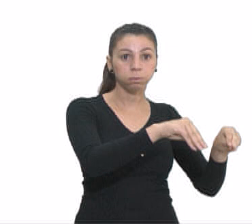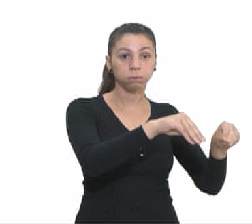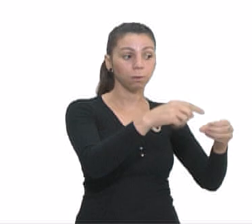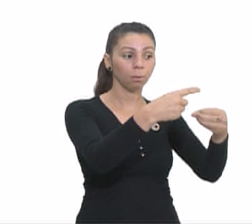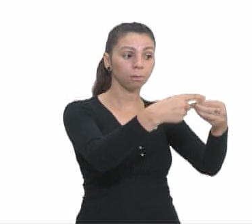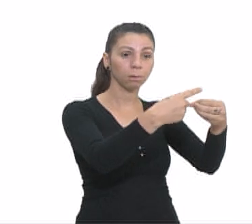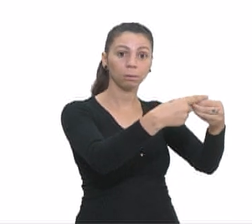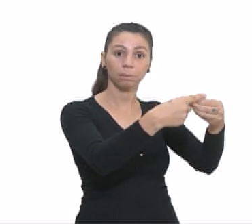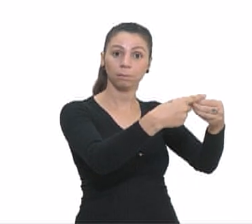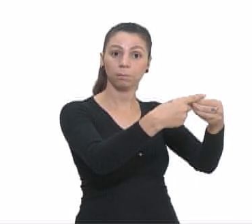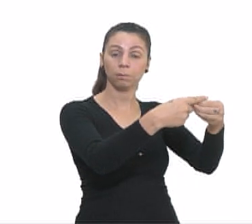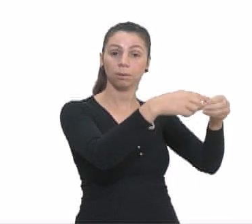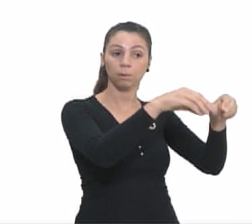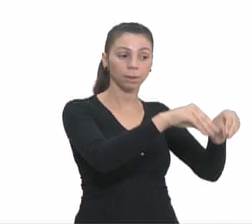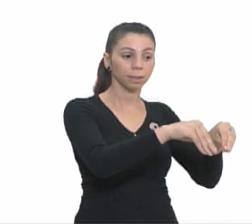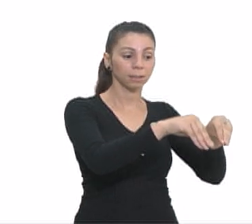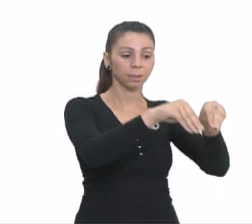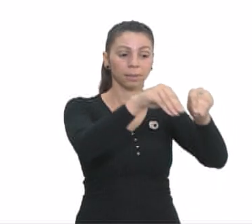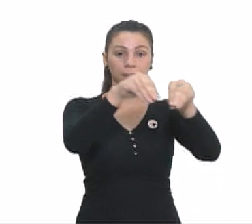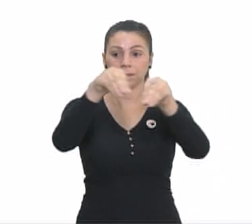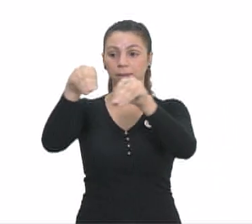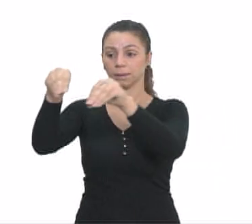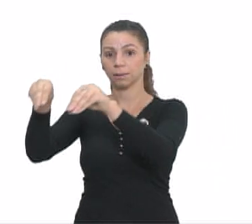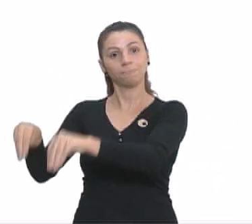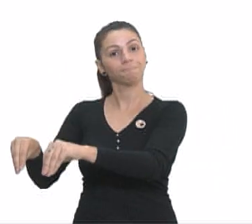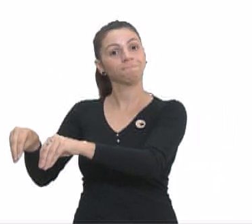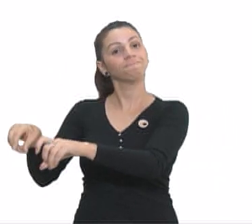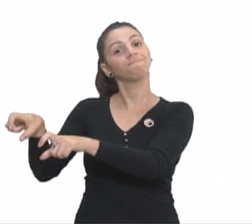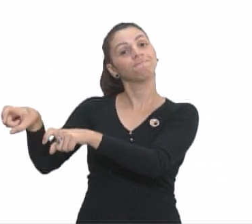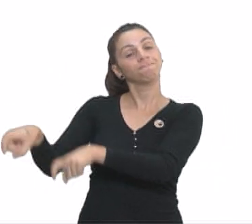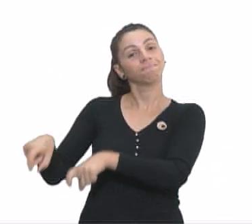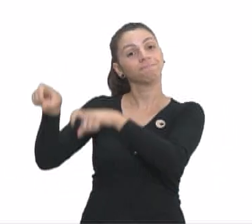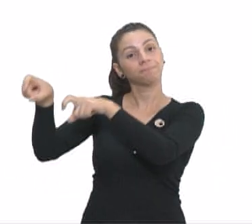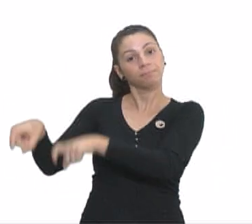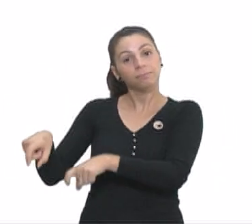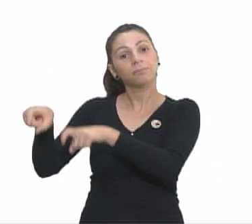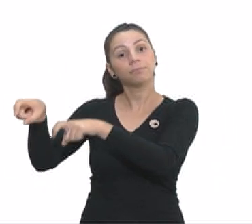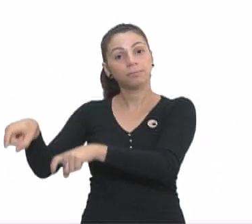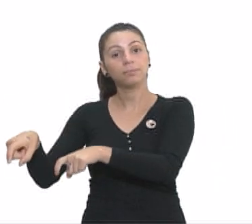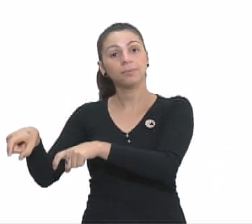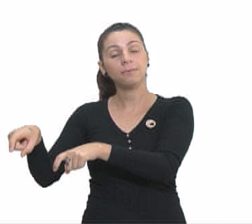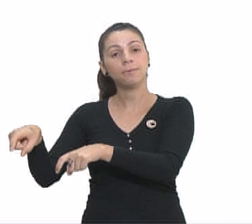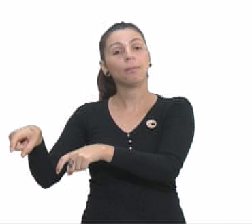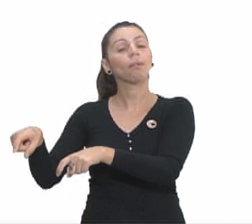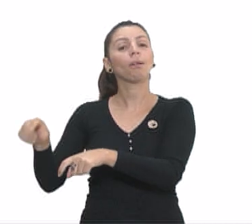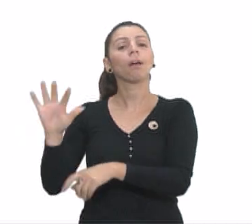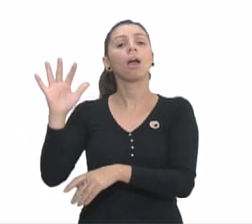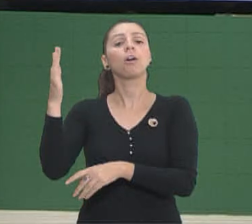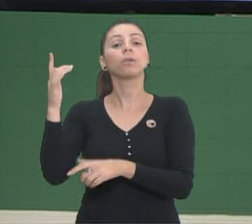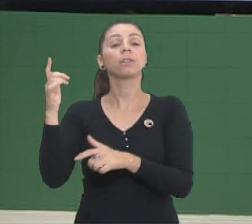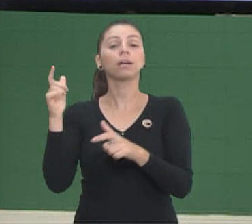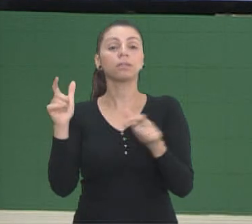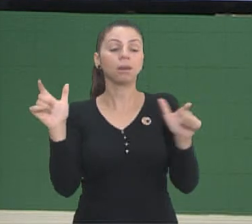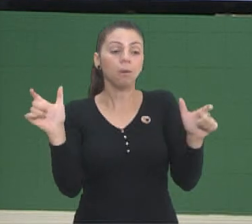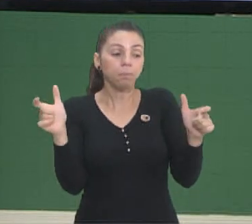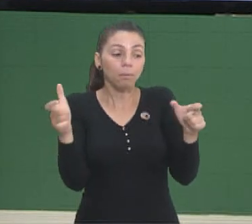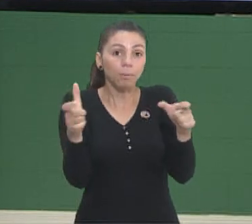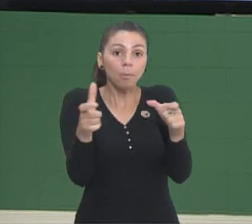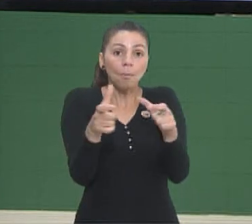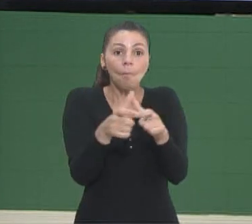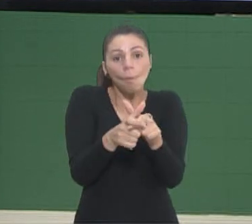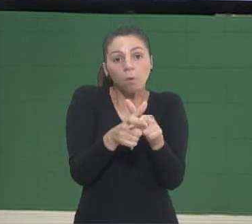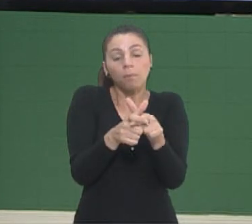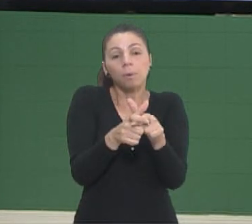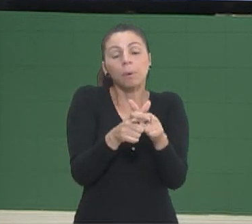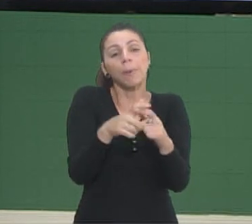grandes cidades, e deslocam-se para as áreas rurais, o campo. Acontece em menor escala no Paraná,